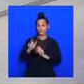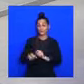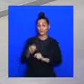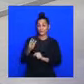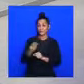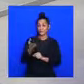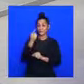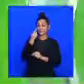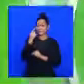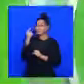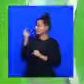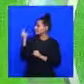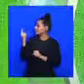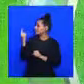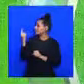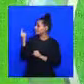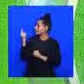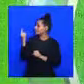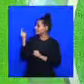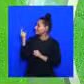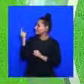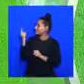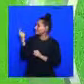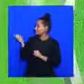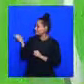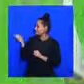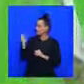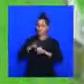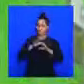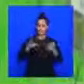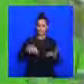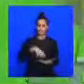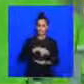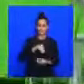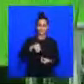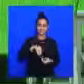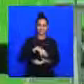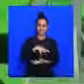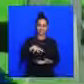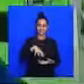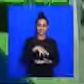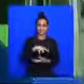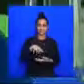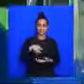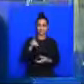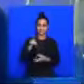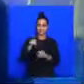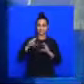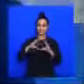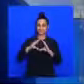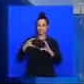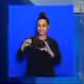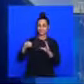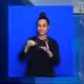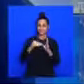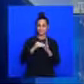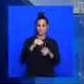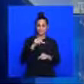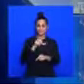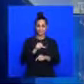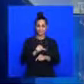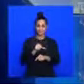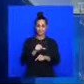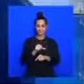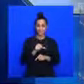número 3. Bola posicionada, valendo. Globo recarregado, embaralhando 10 bolas numeradas de 0 a